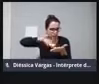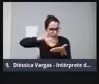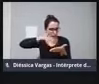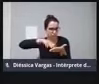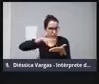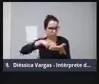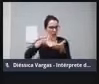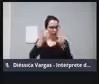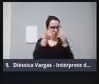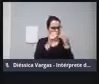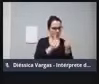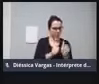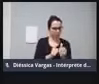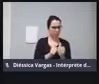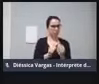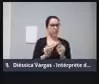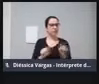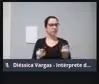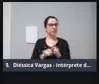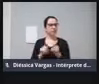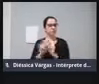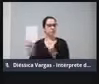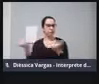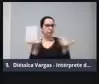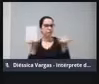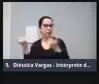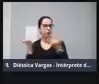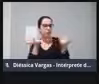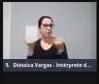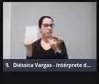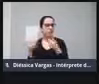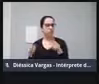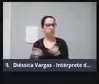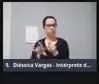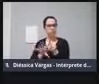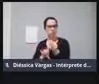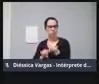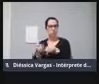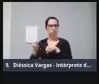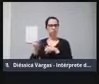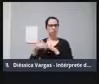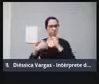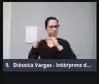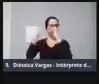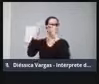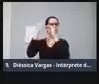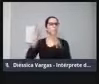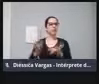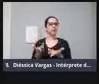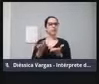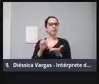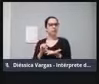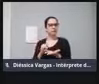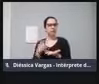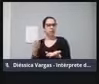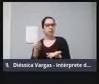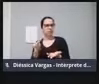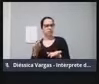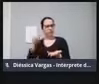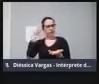ilustração. Mas ele é um meio de informação e formação. Então, no momento que nós temos que a concepção, né,